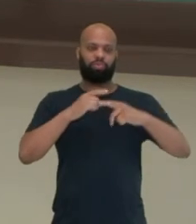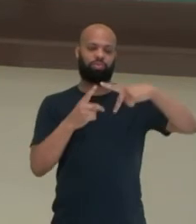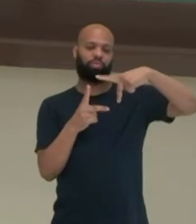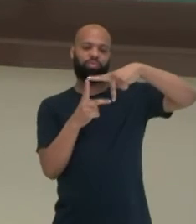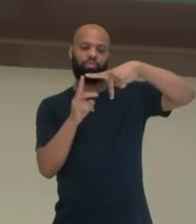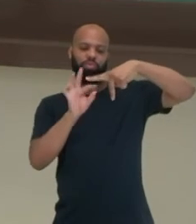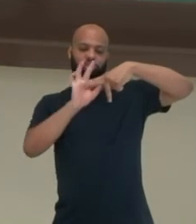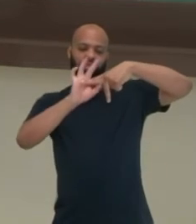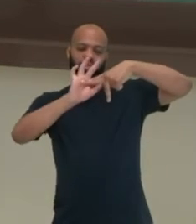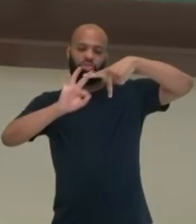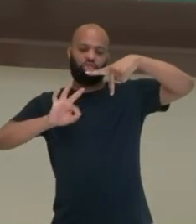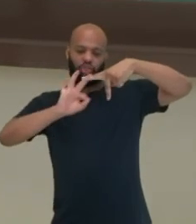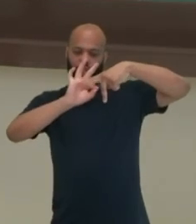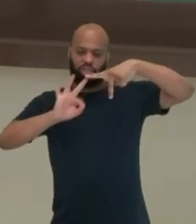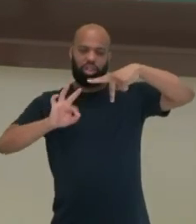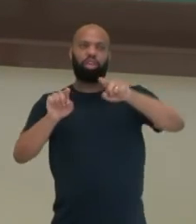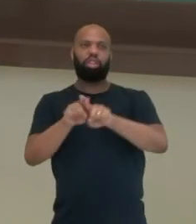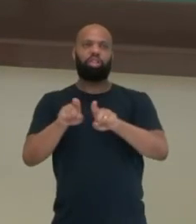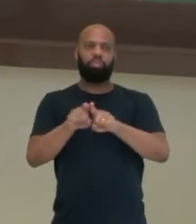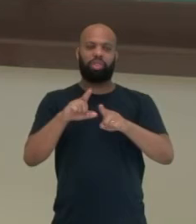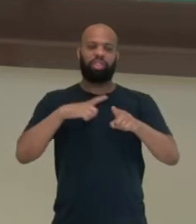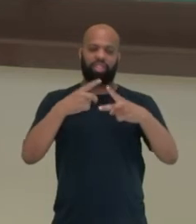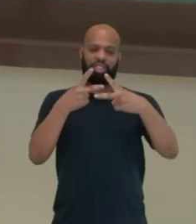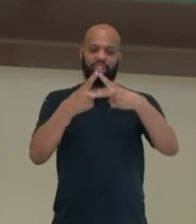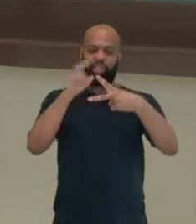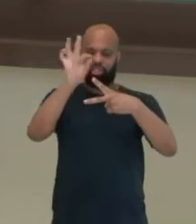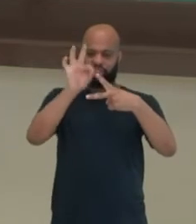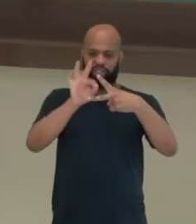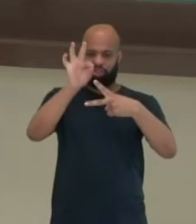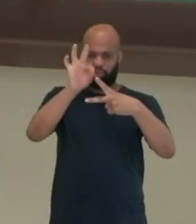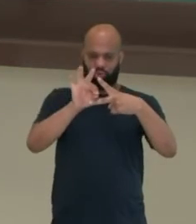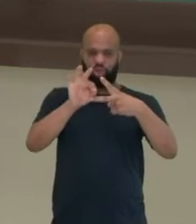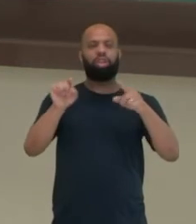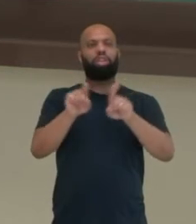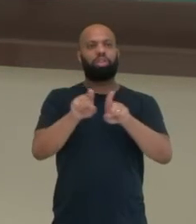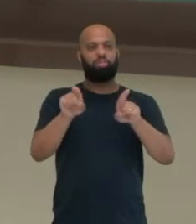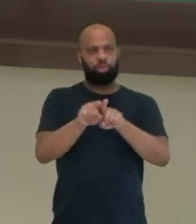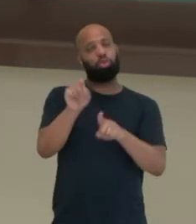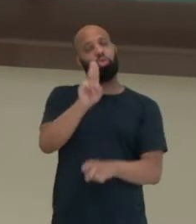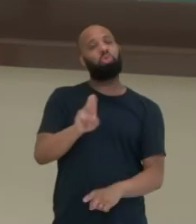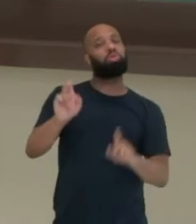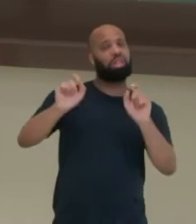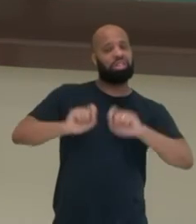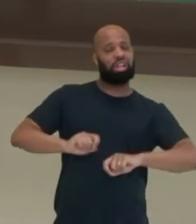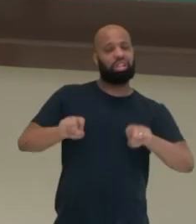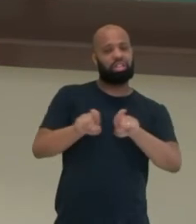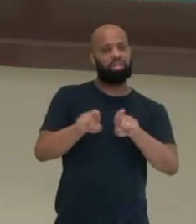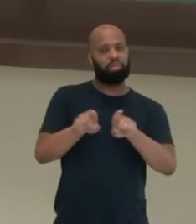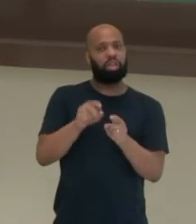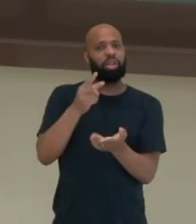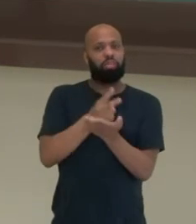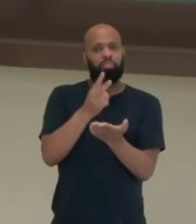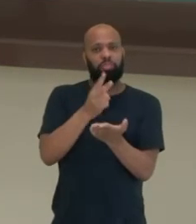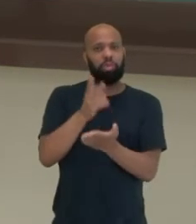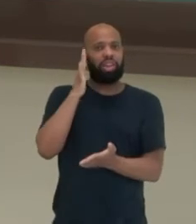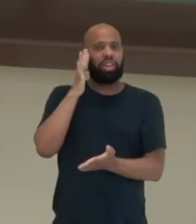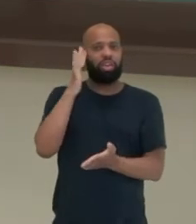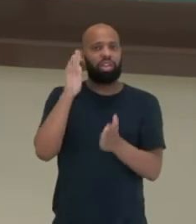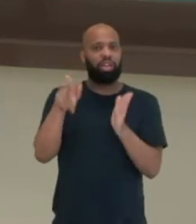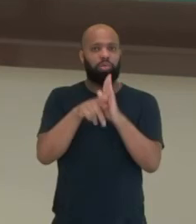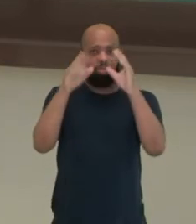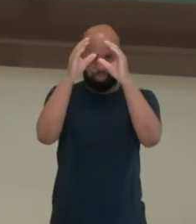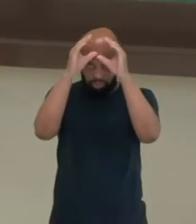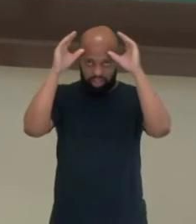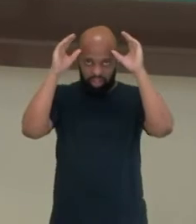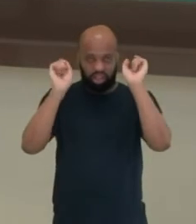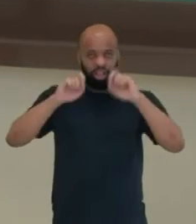raiz de 2, e a altura de um triângulo equilátero, L raiz de 3 sobre 2. Claro, você pode usar o Teorema de